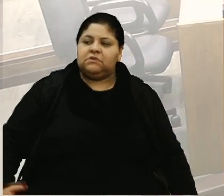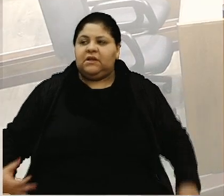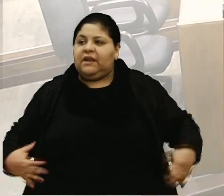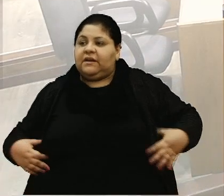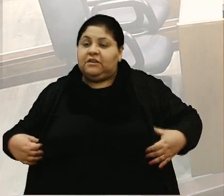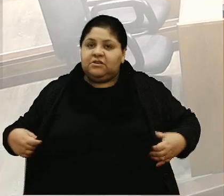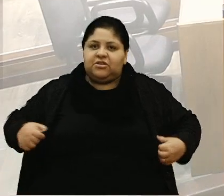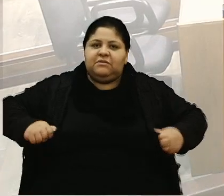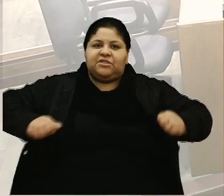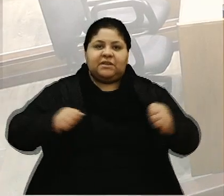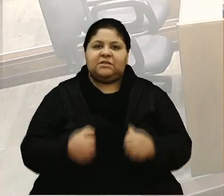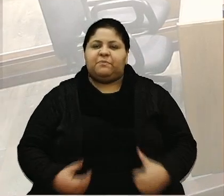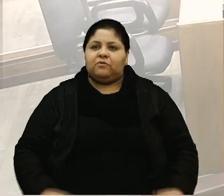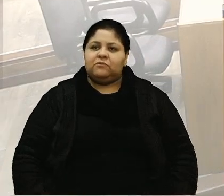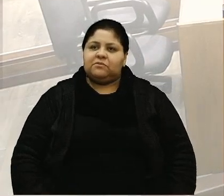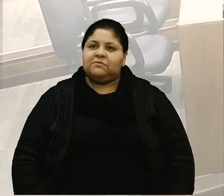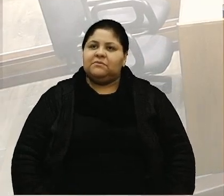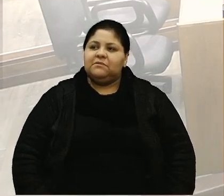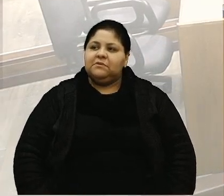Pode declarar.